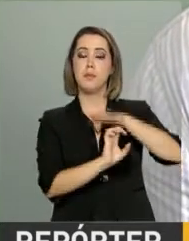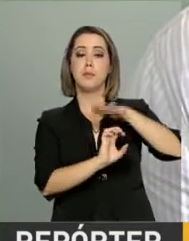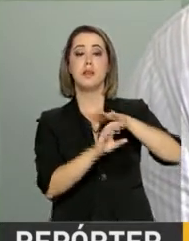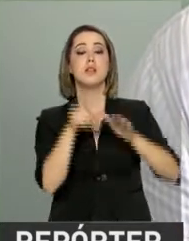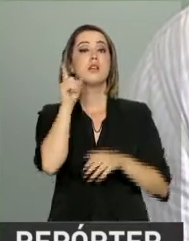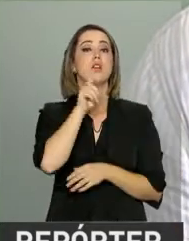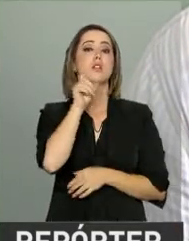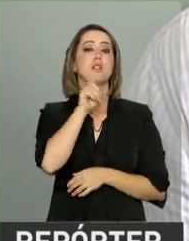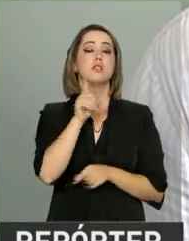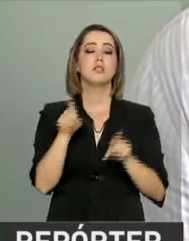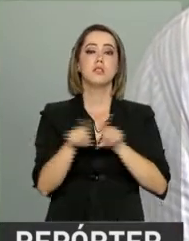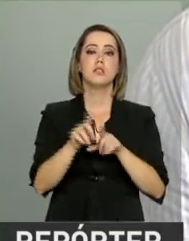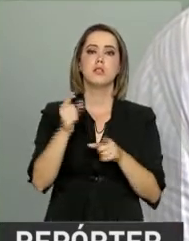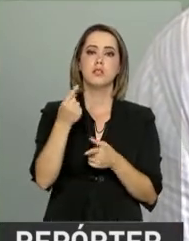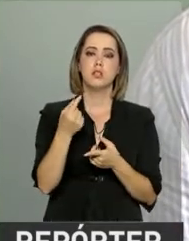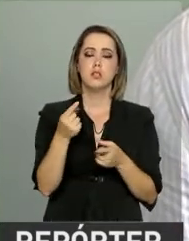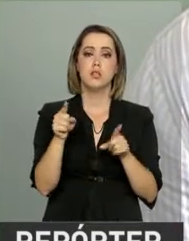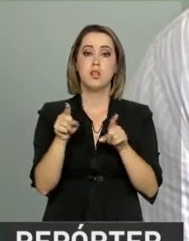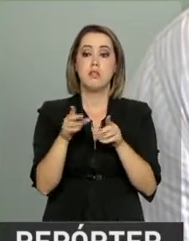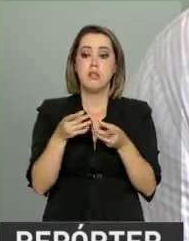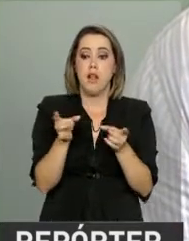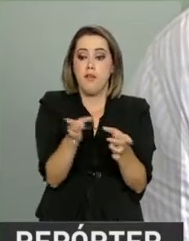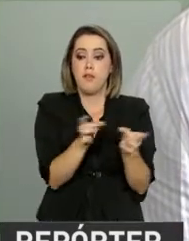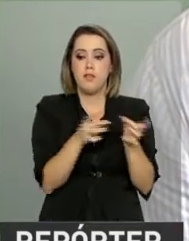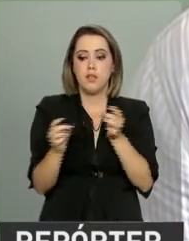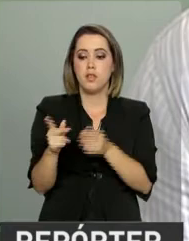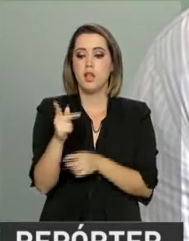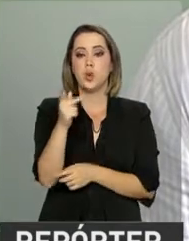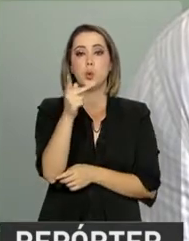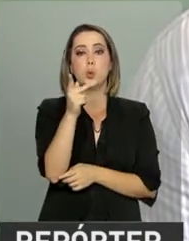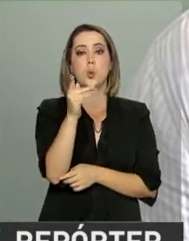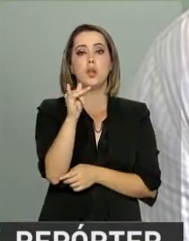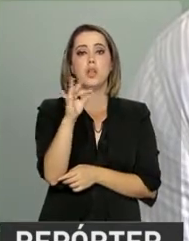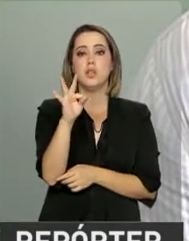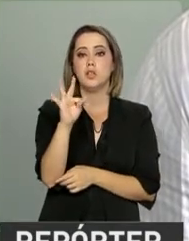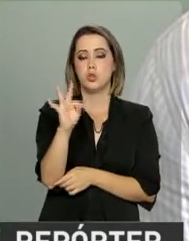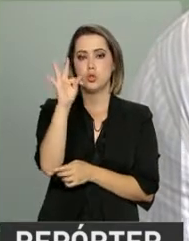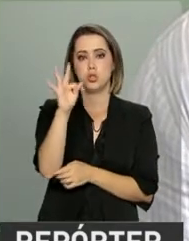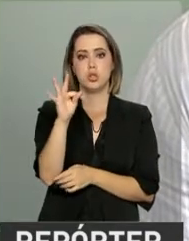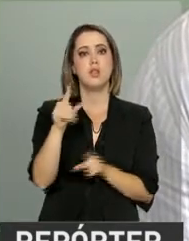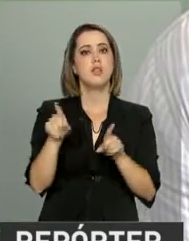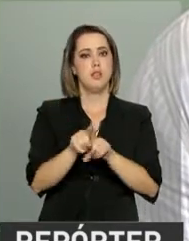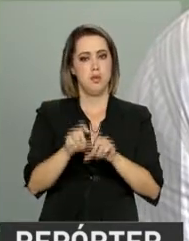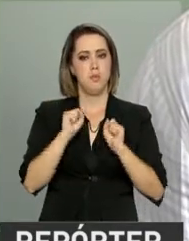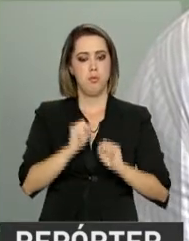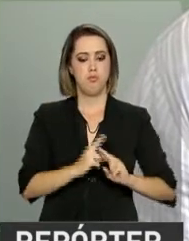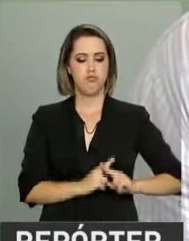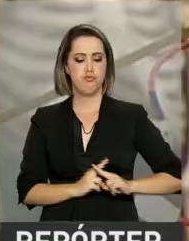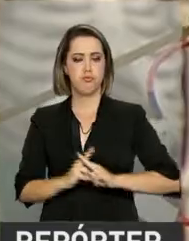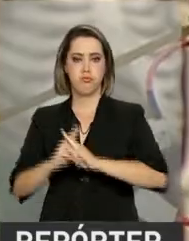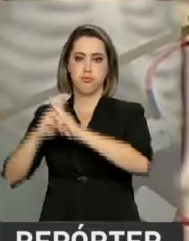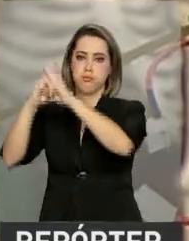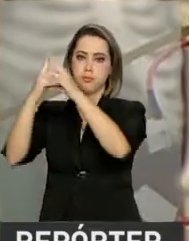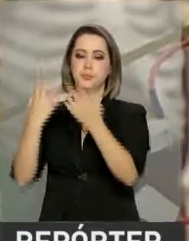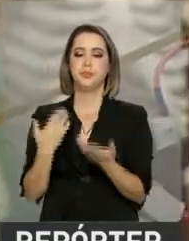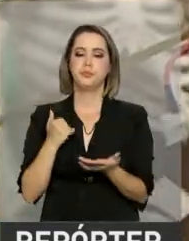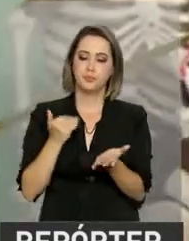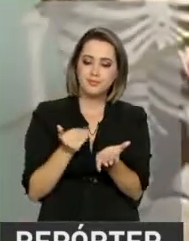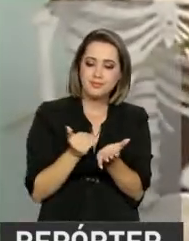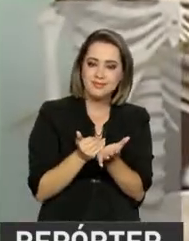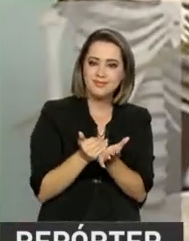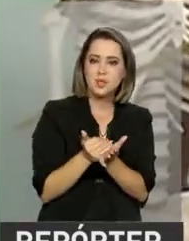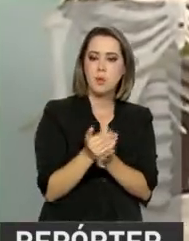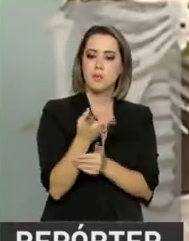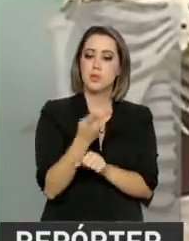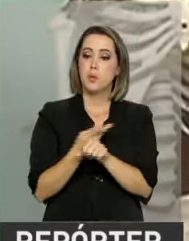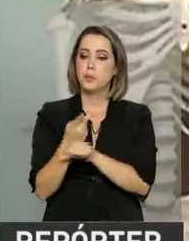americana, a Interorbital System, estava vendendo kits de satélite e o serviço de lançamento, de colocação do satélite em órbita. A partir daí, começou